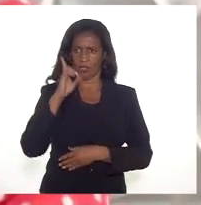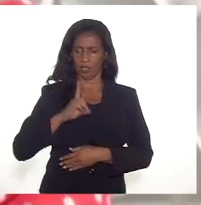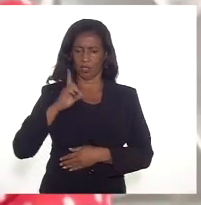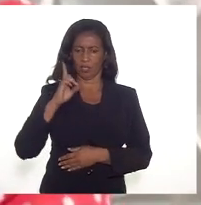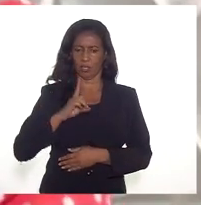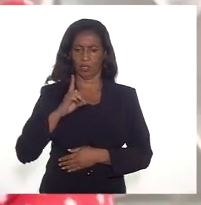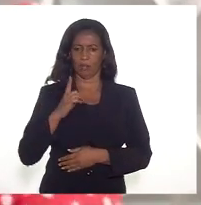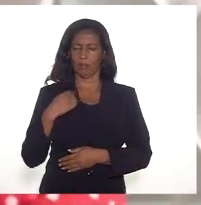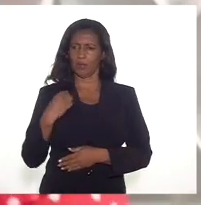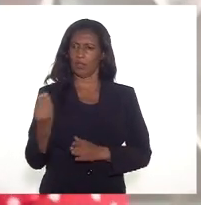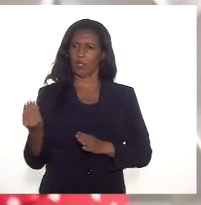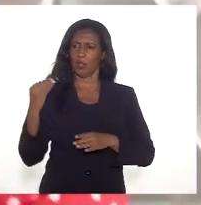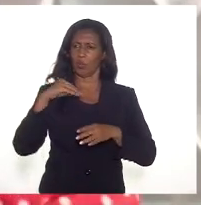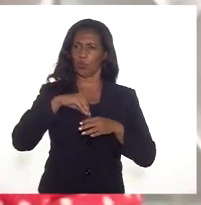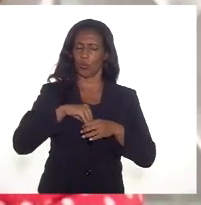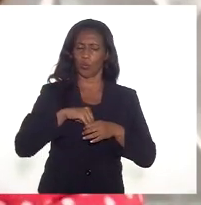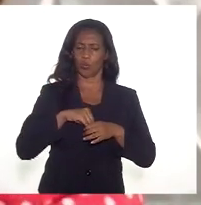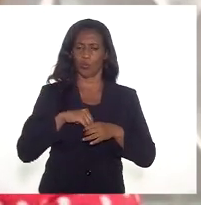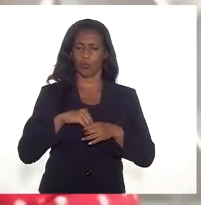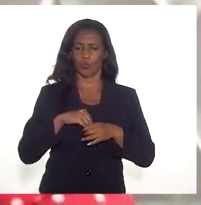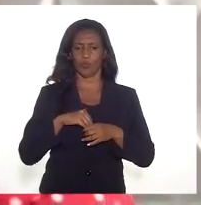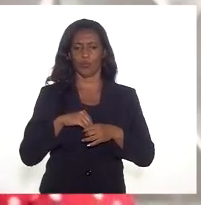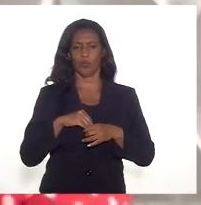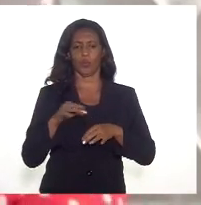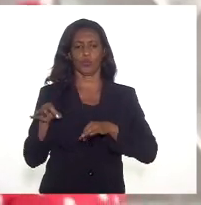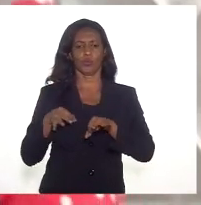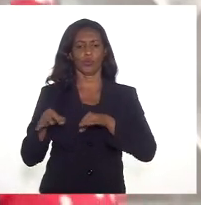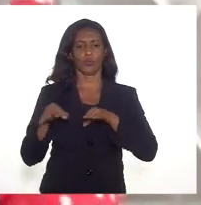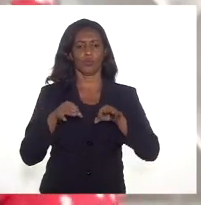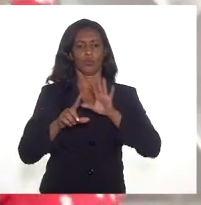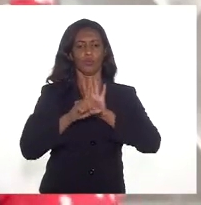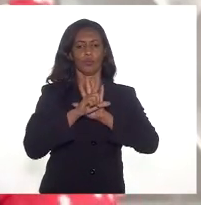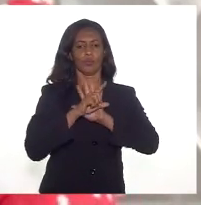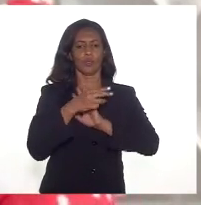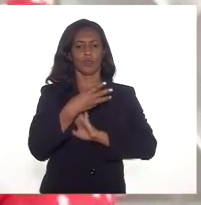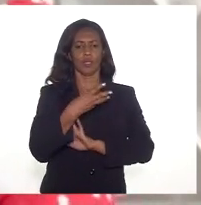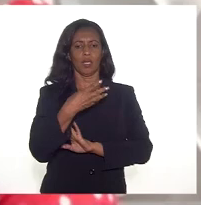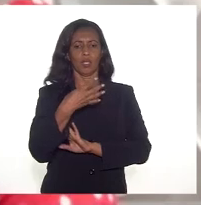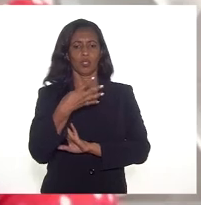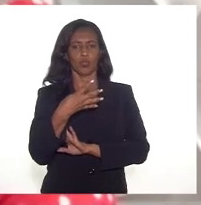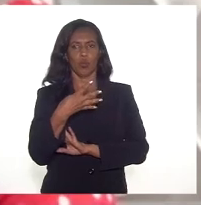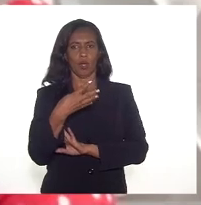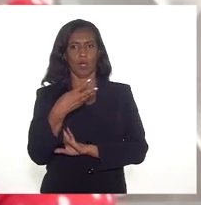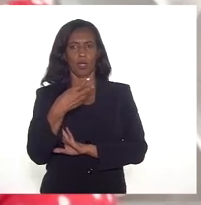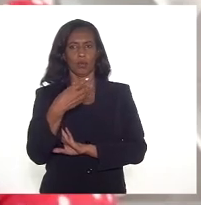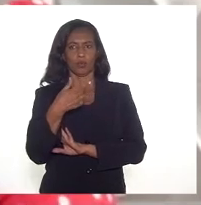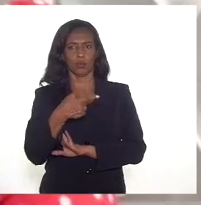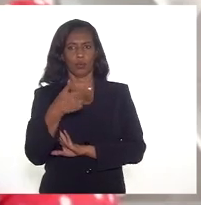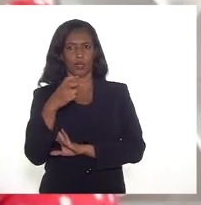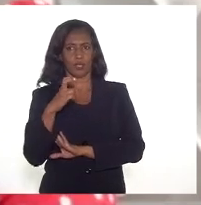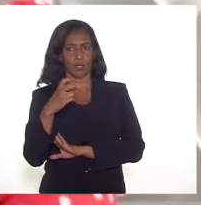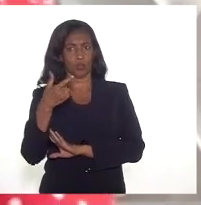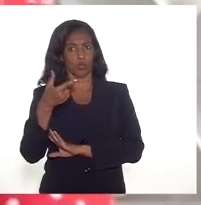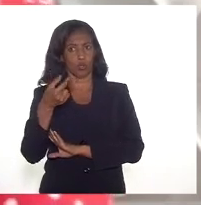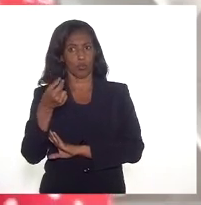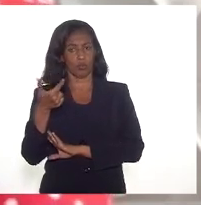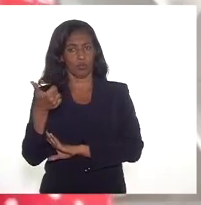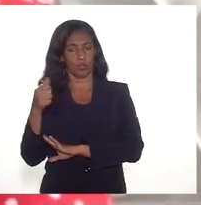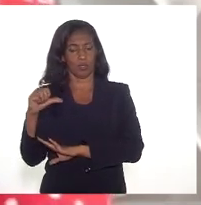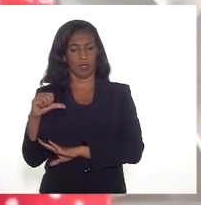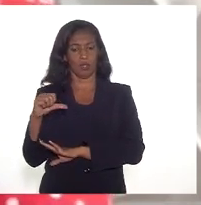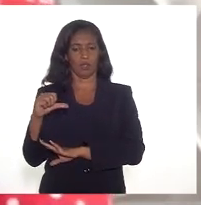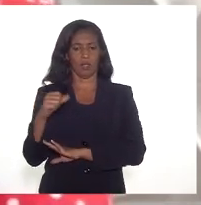pedir a inclusão para análise dos projetos de lei 3425 de 2019